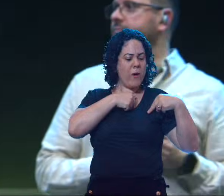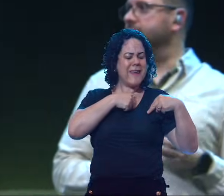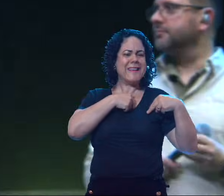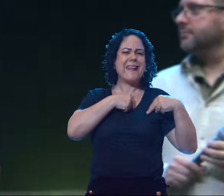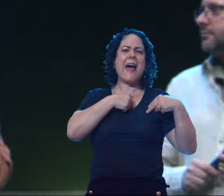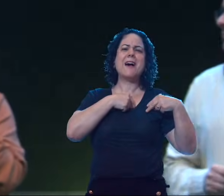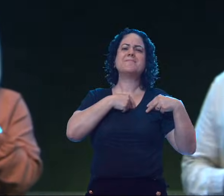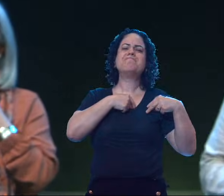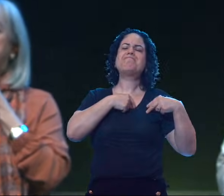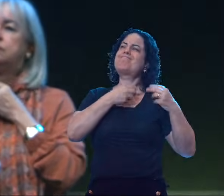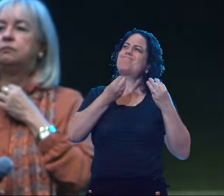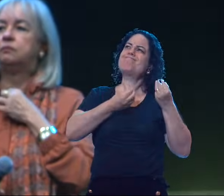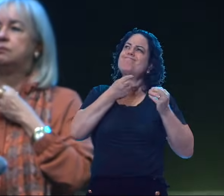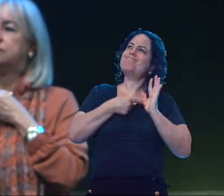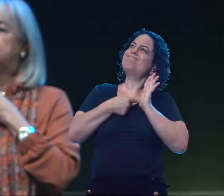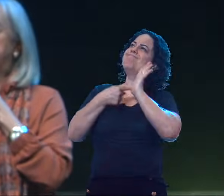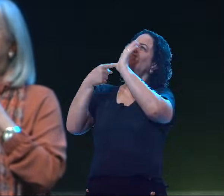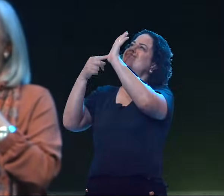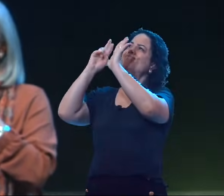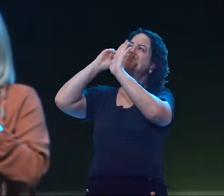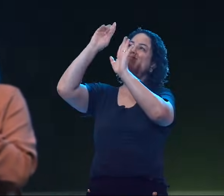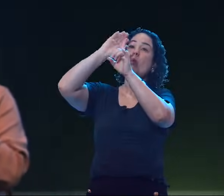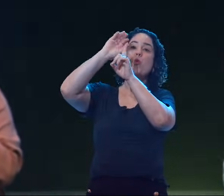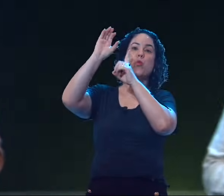vai se apresentar ao Senhor.